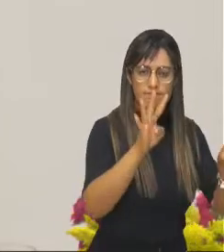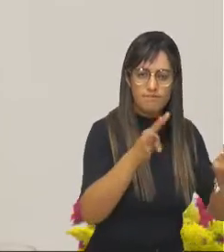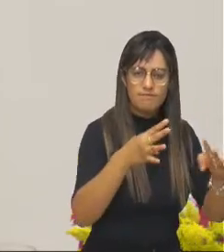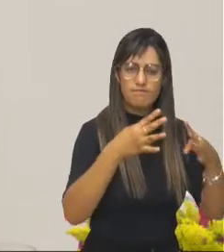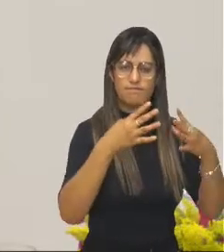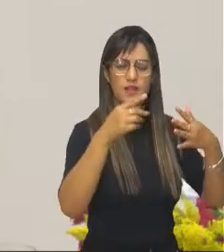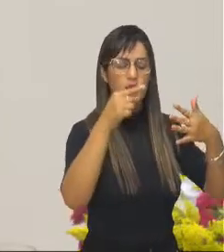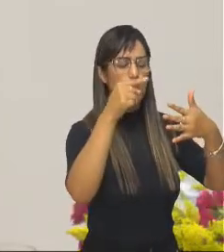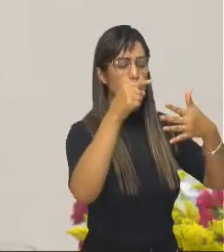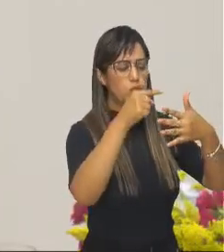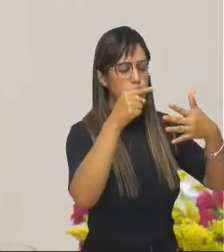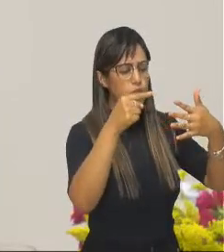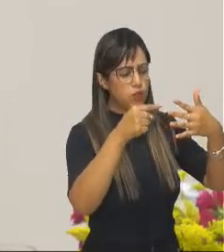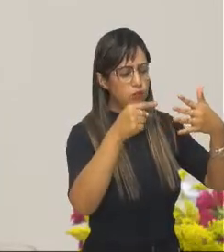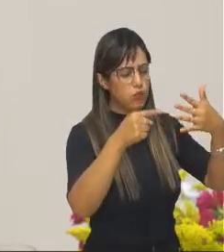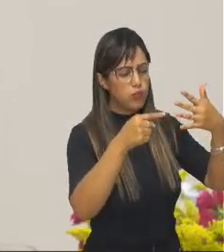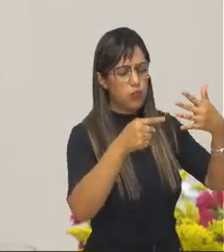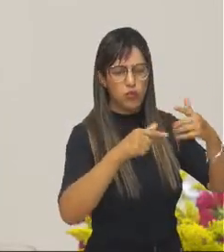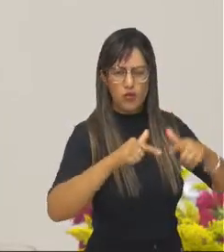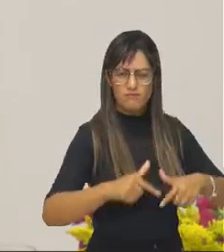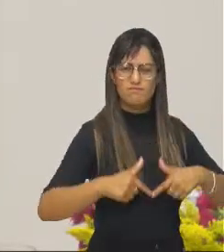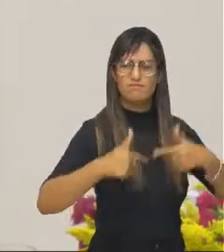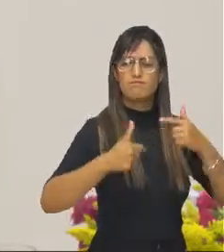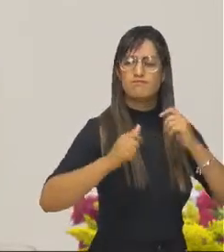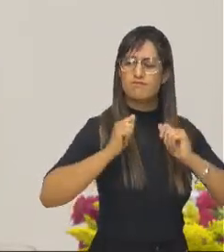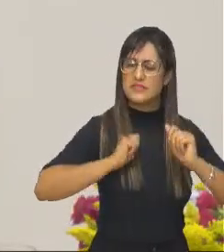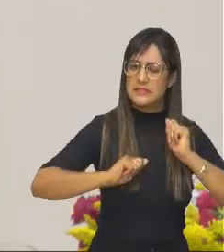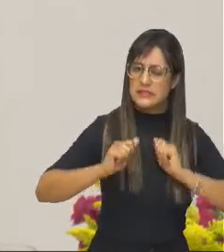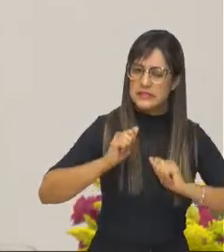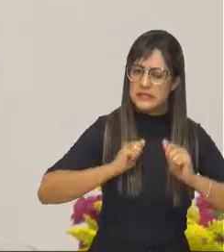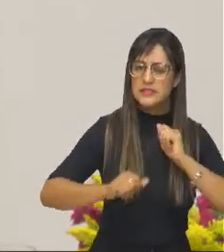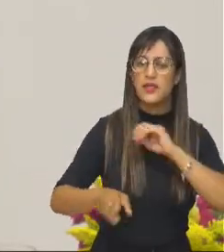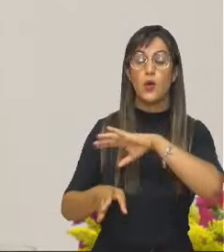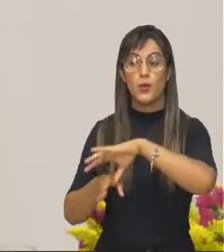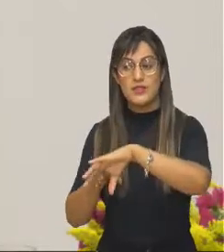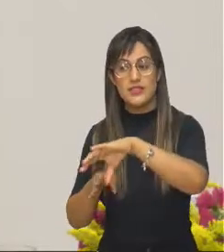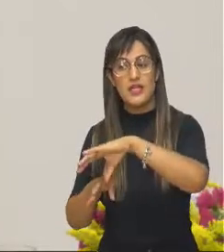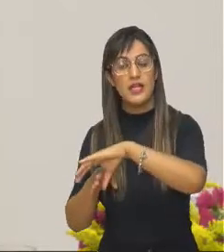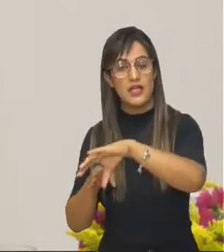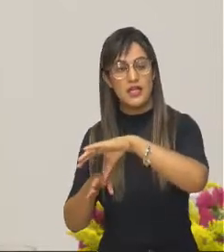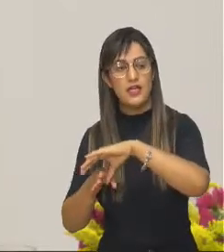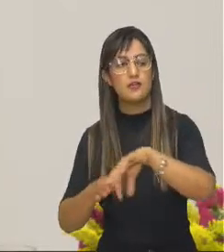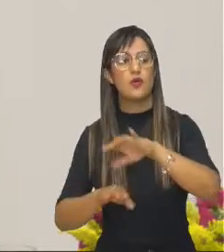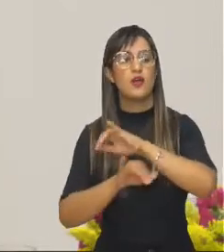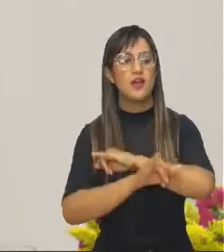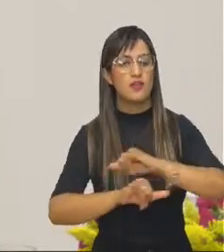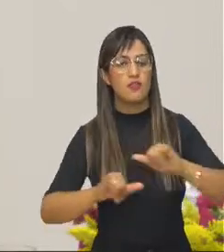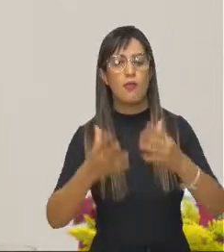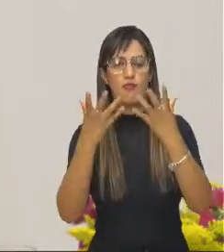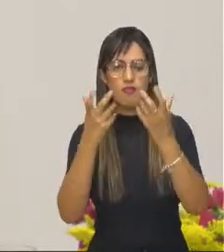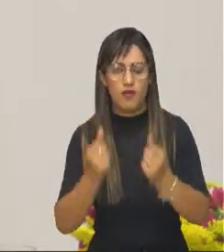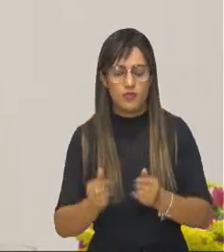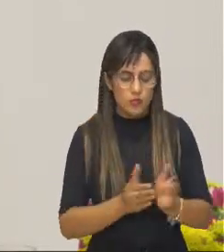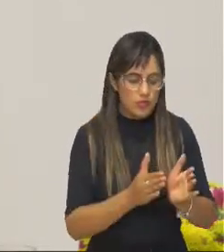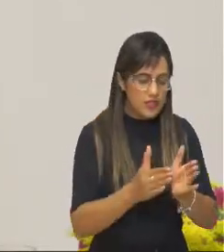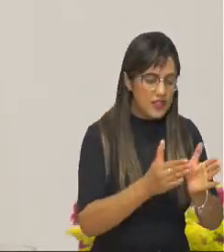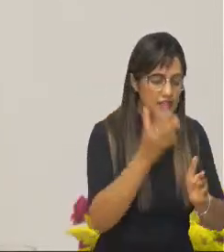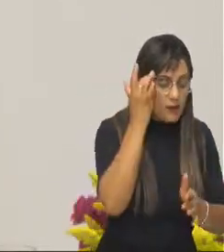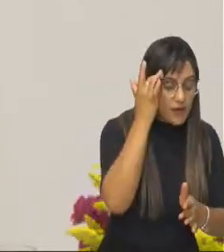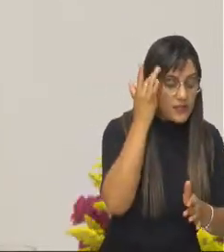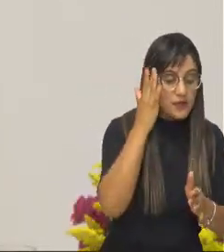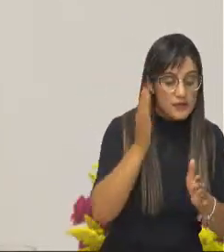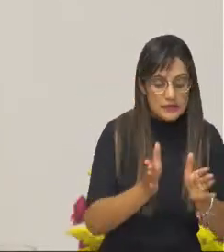as nossas reivindicações, anseio, orientando, dizendo, vamos por aqui, é mais fácil fazer